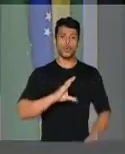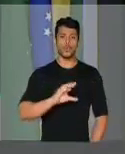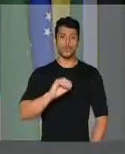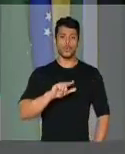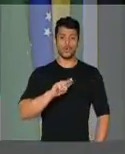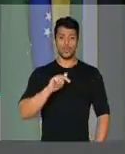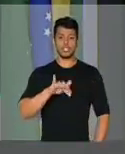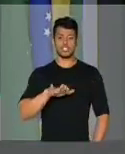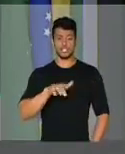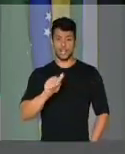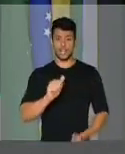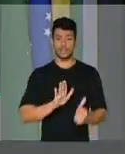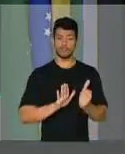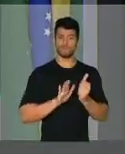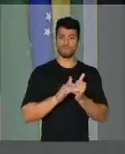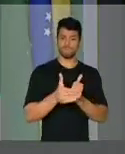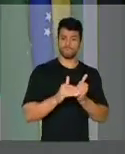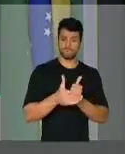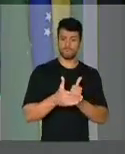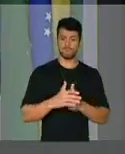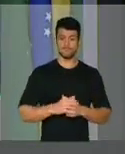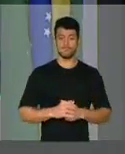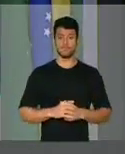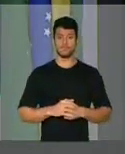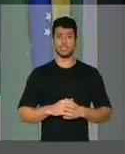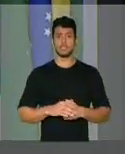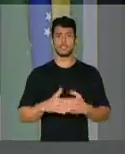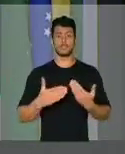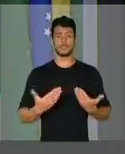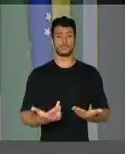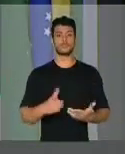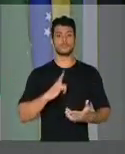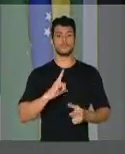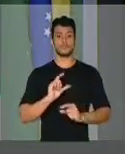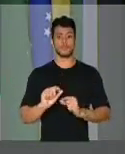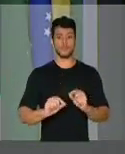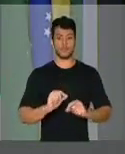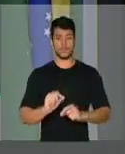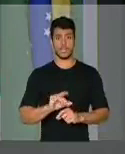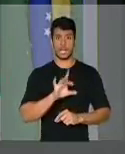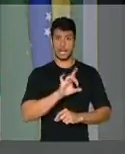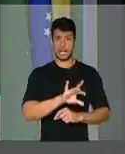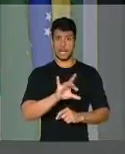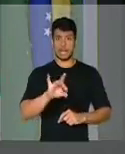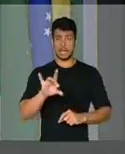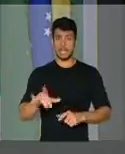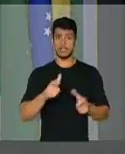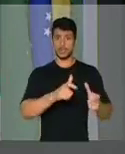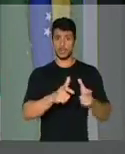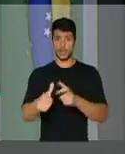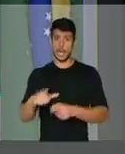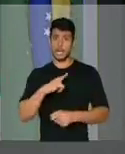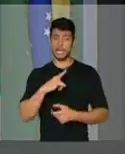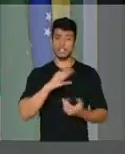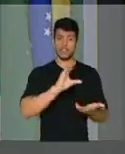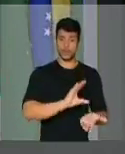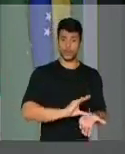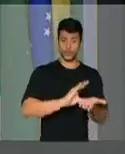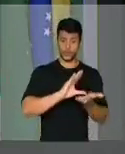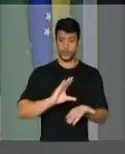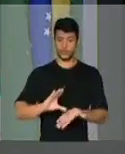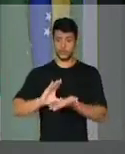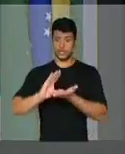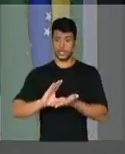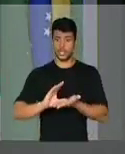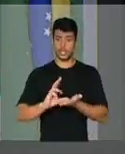competência consultiva. As unidades federativas que instalarem seus conselhos no prazo